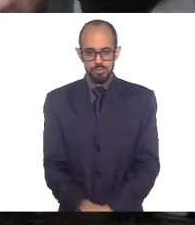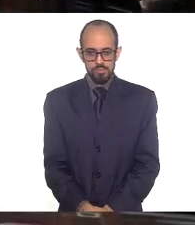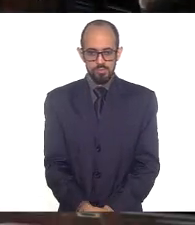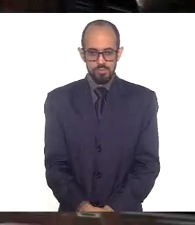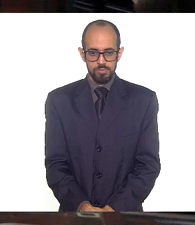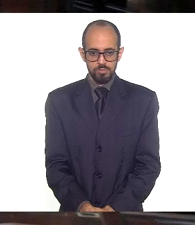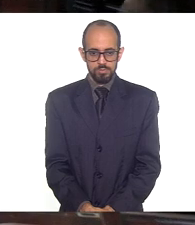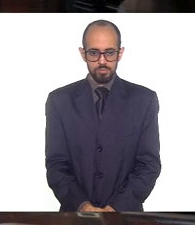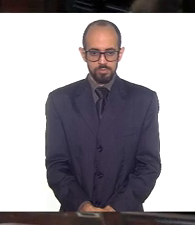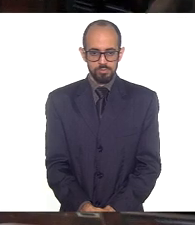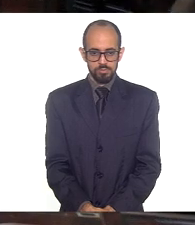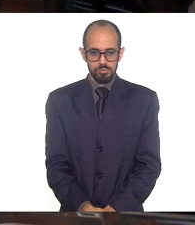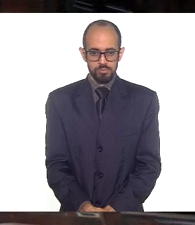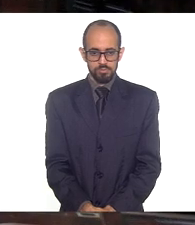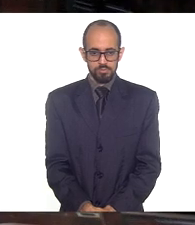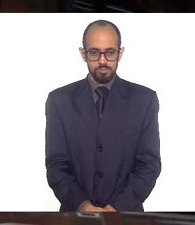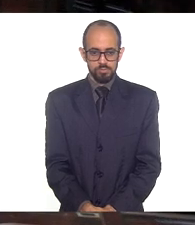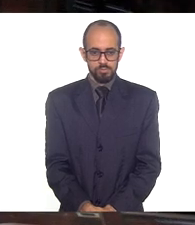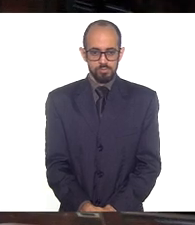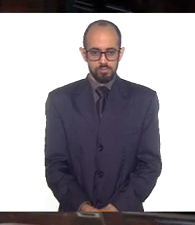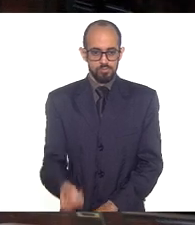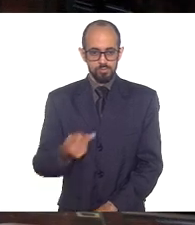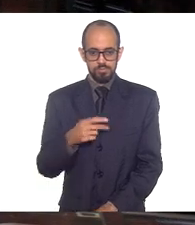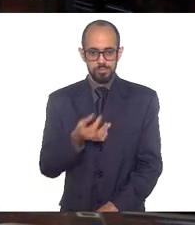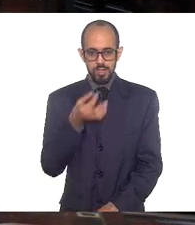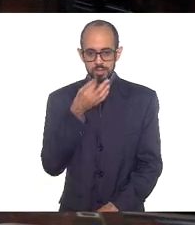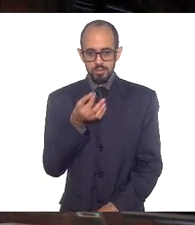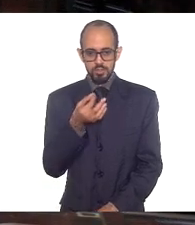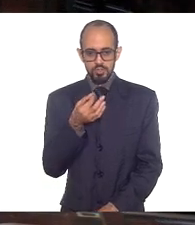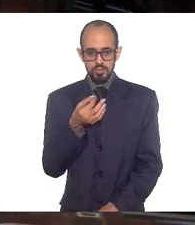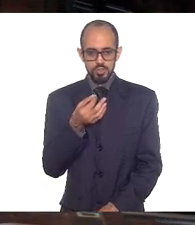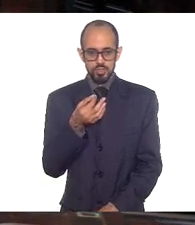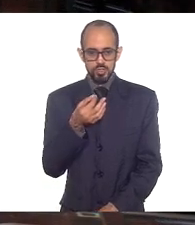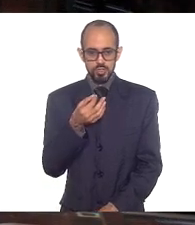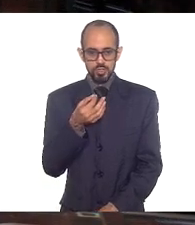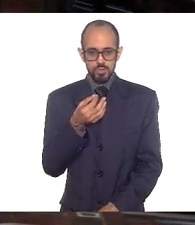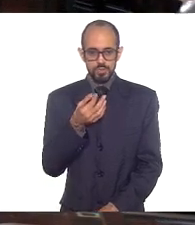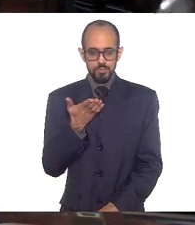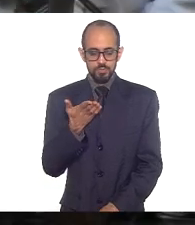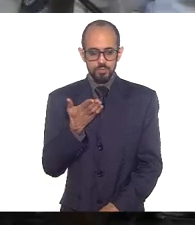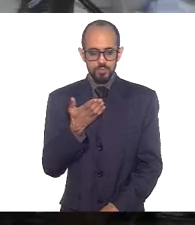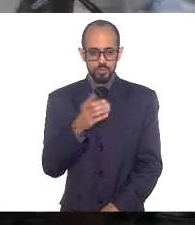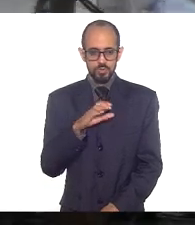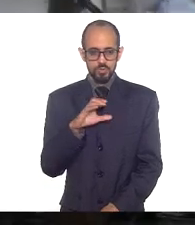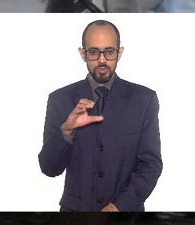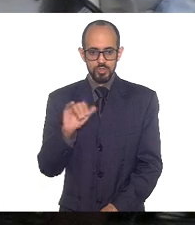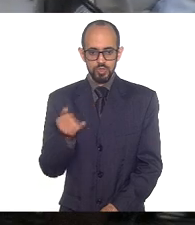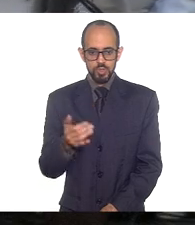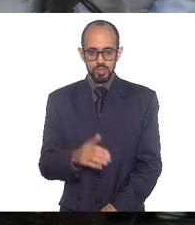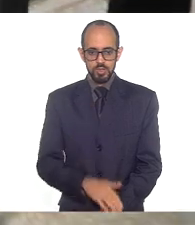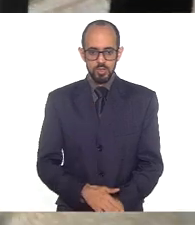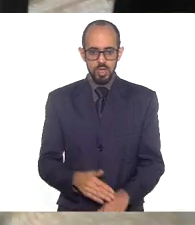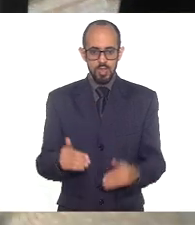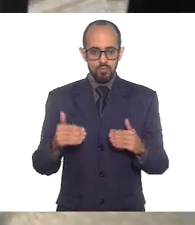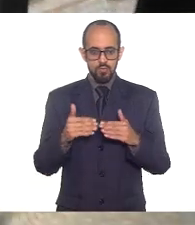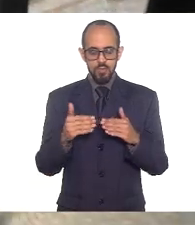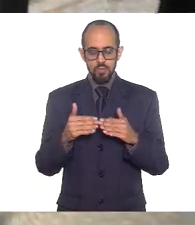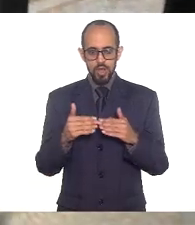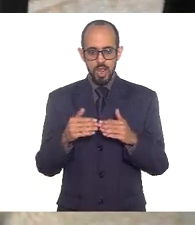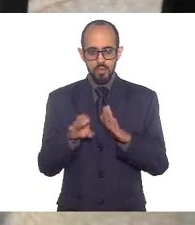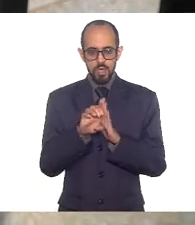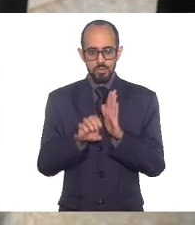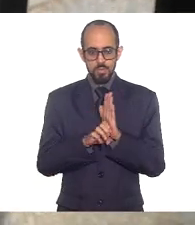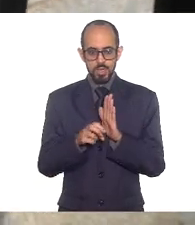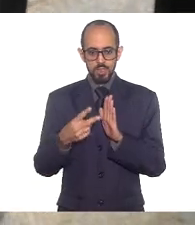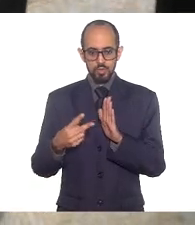e para emitir parecer seu presente o parecer da ccj as emendas de plenário Deputado é favorável à emenda